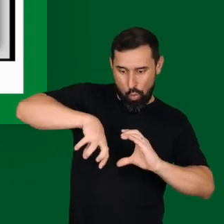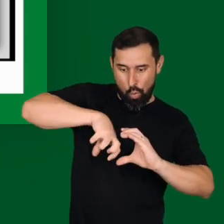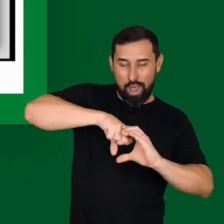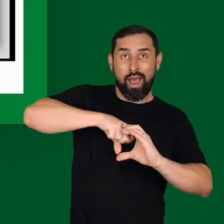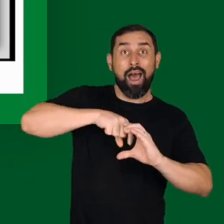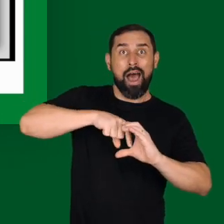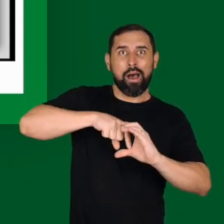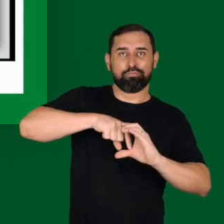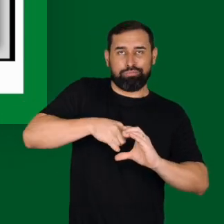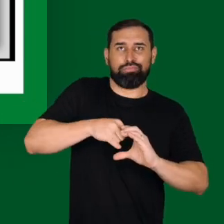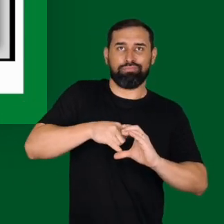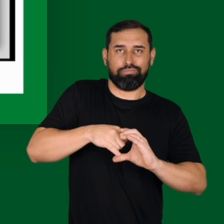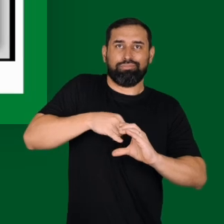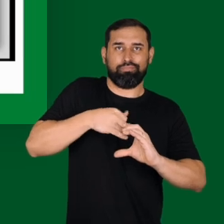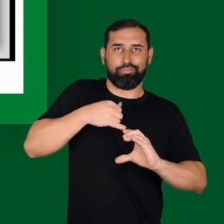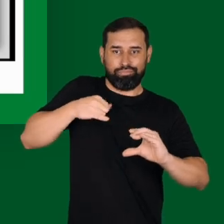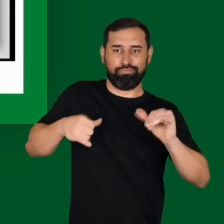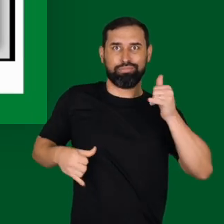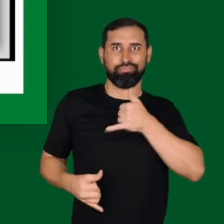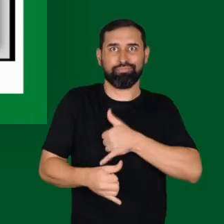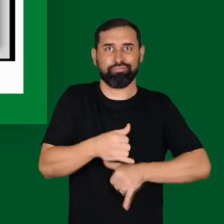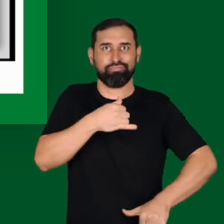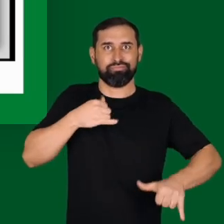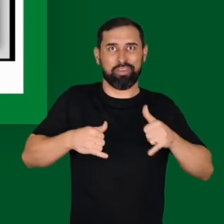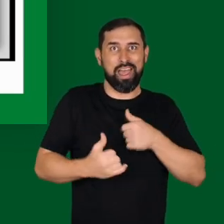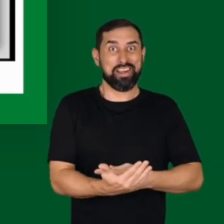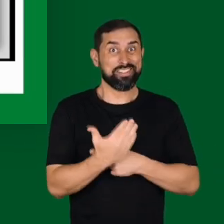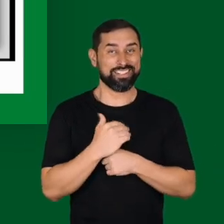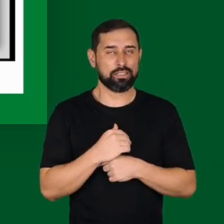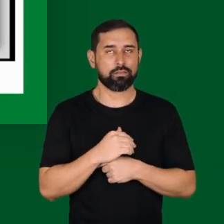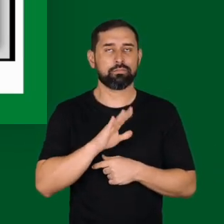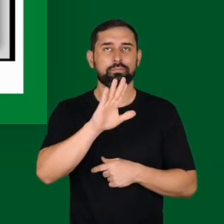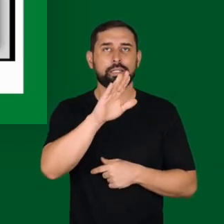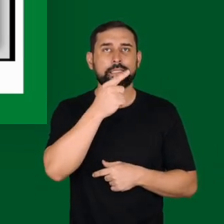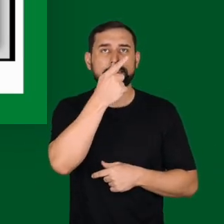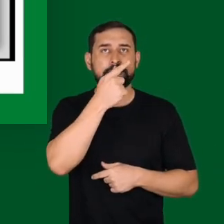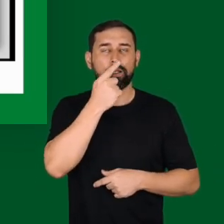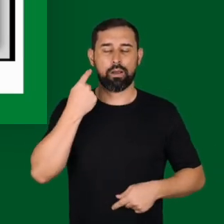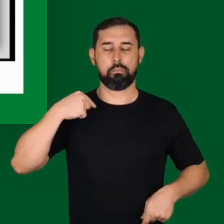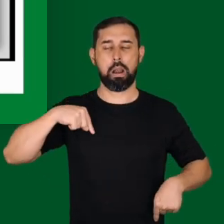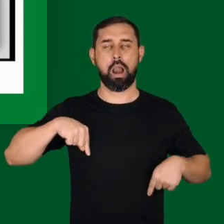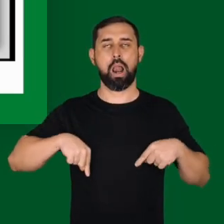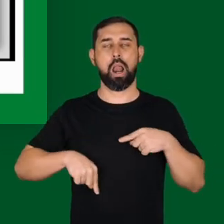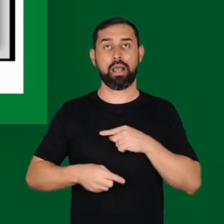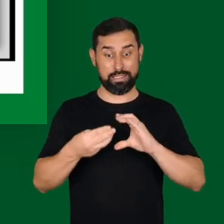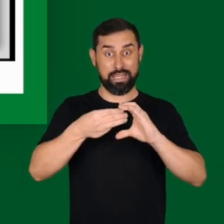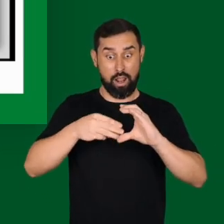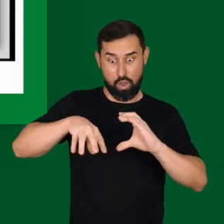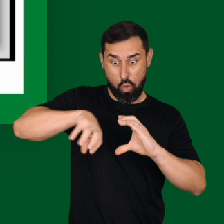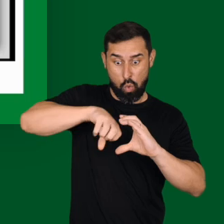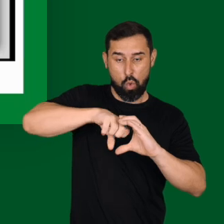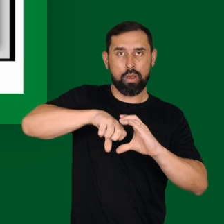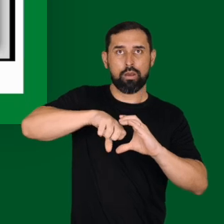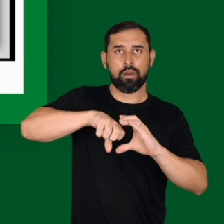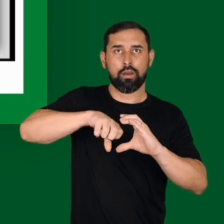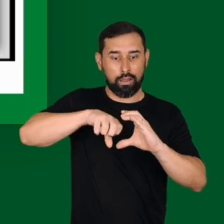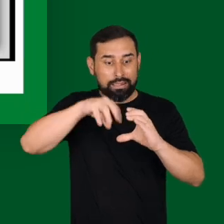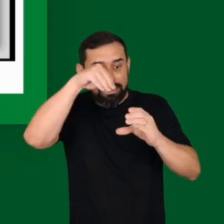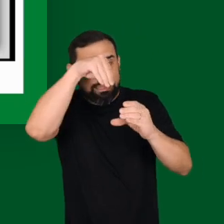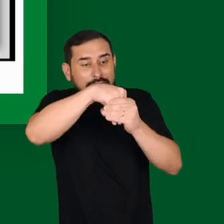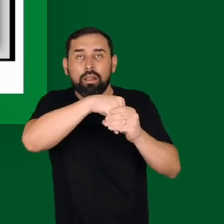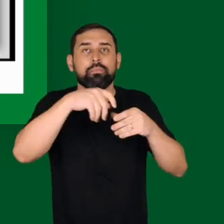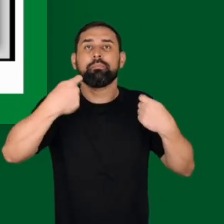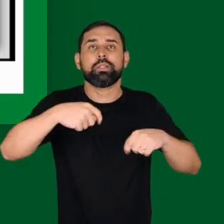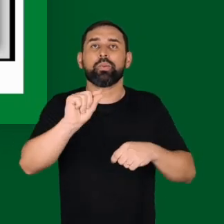vasos sanguíneos até as células, que é para gerar energia. Só que, para que essa glicose